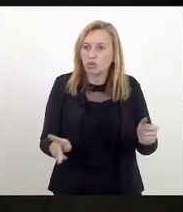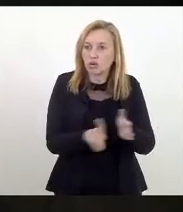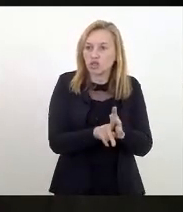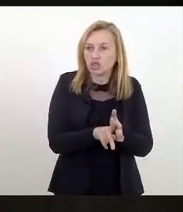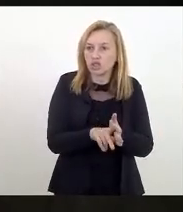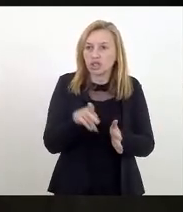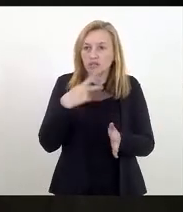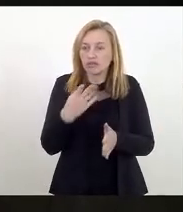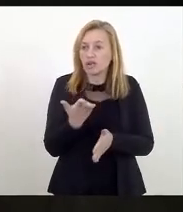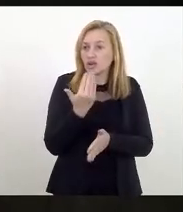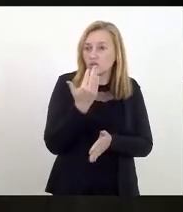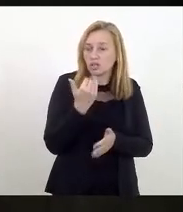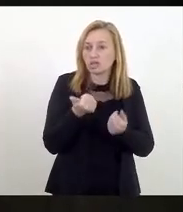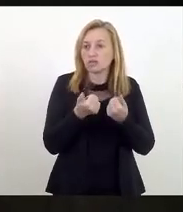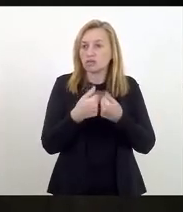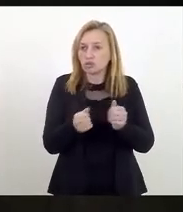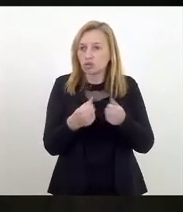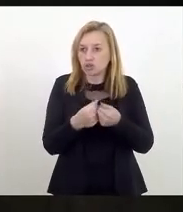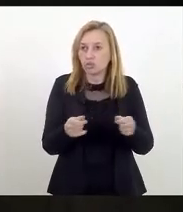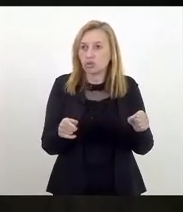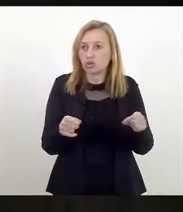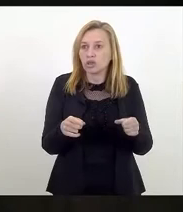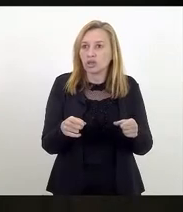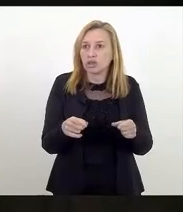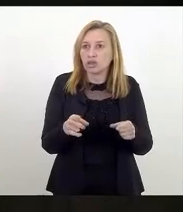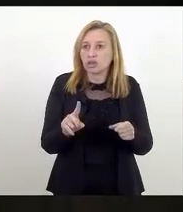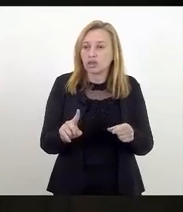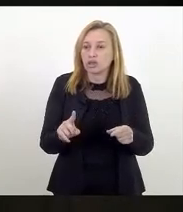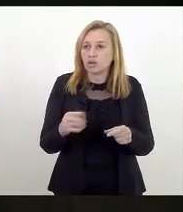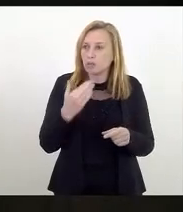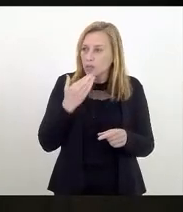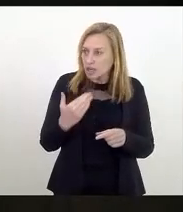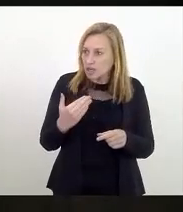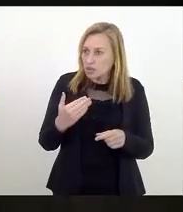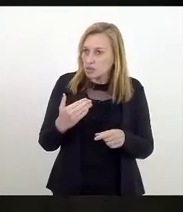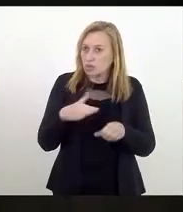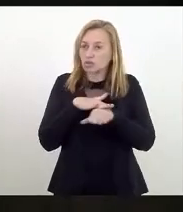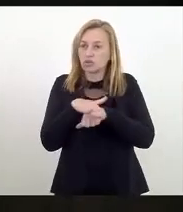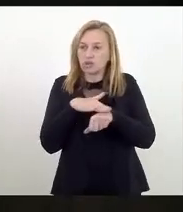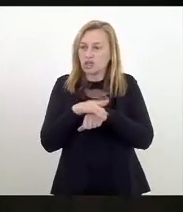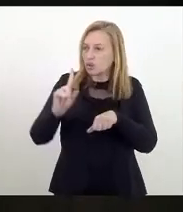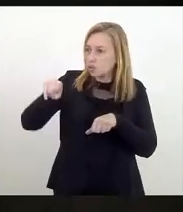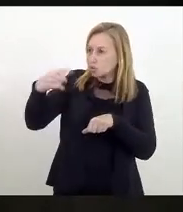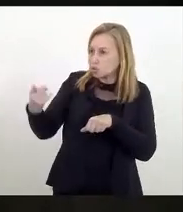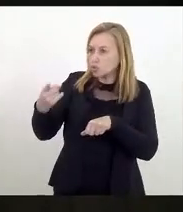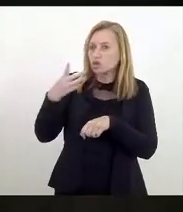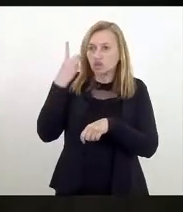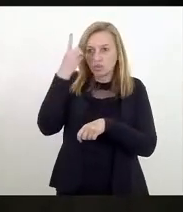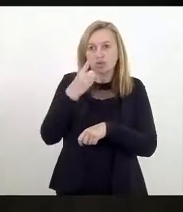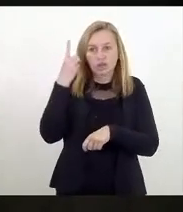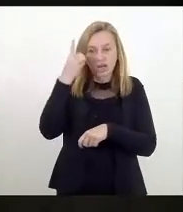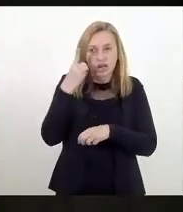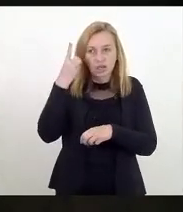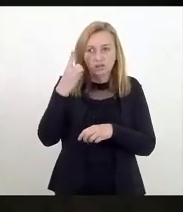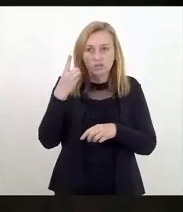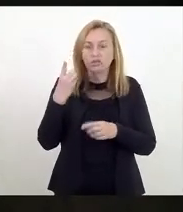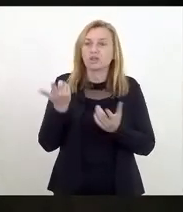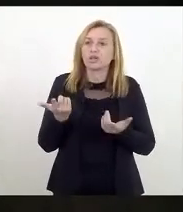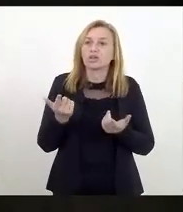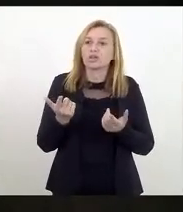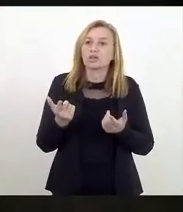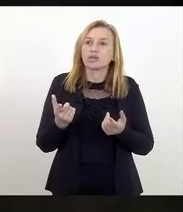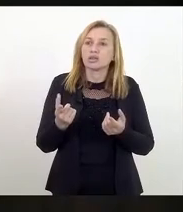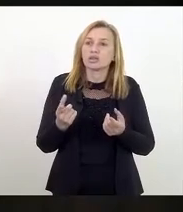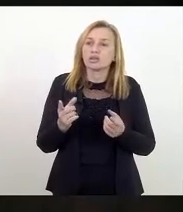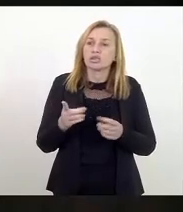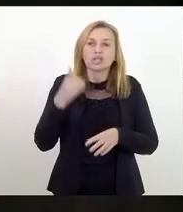alimentação e do transporte, rogo a V. Exª que possa conversar com os demais servidores dessa